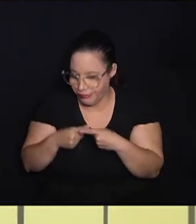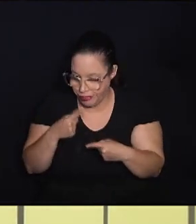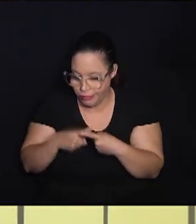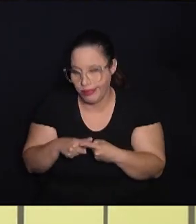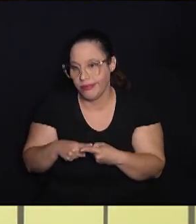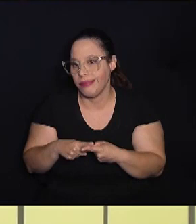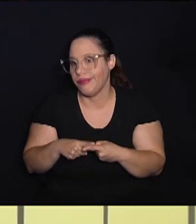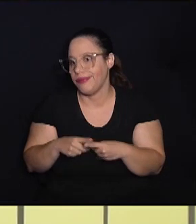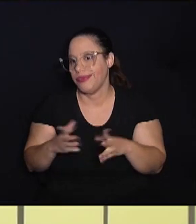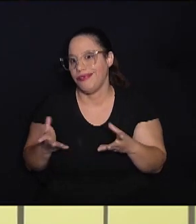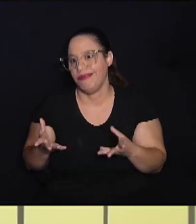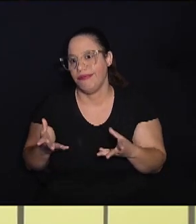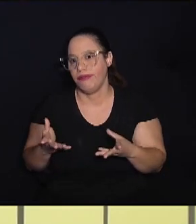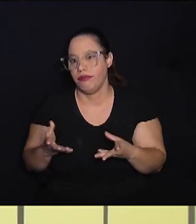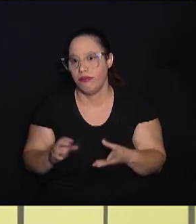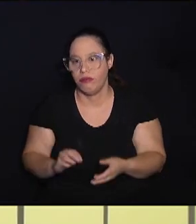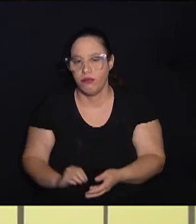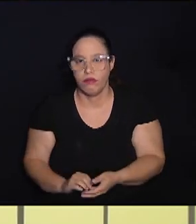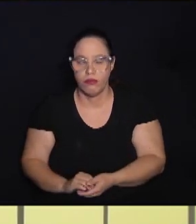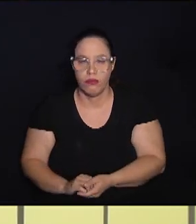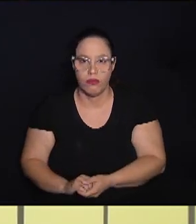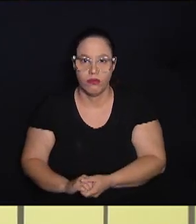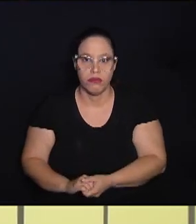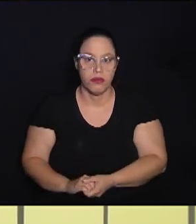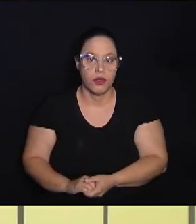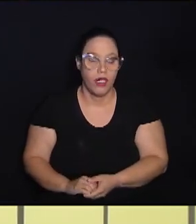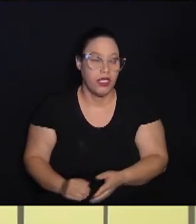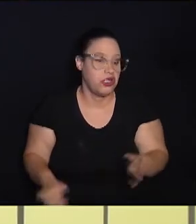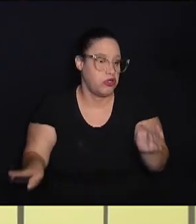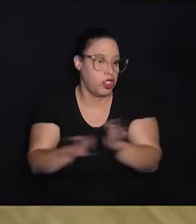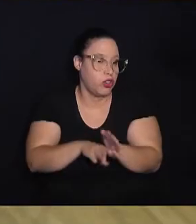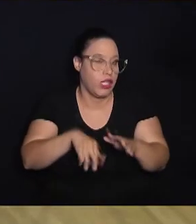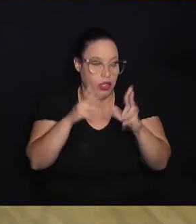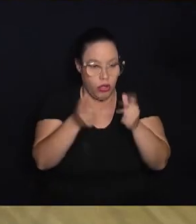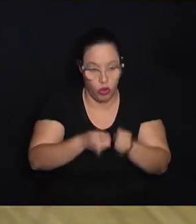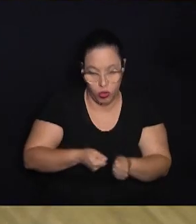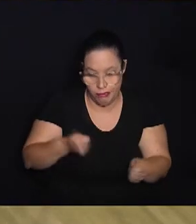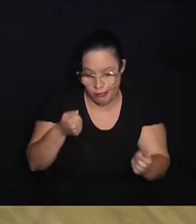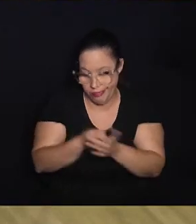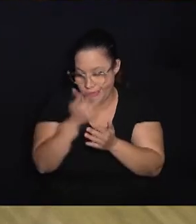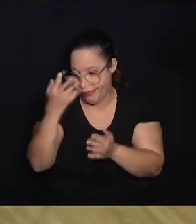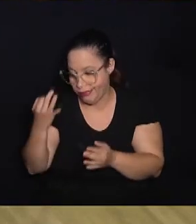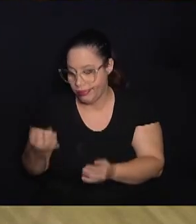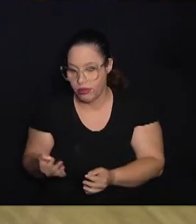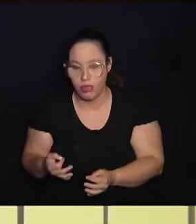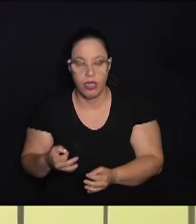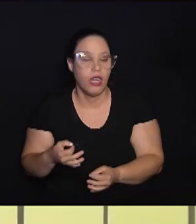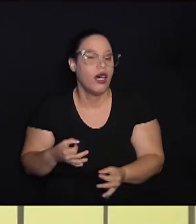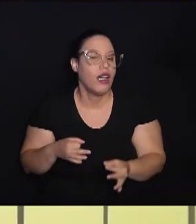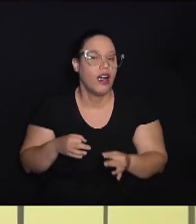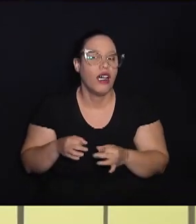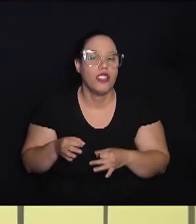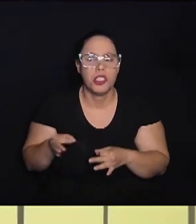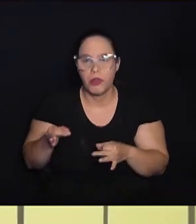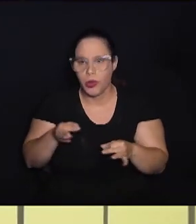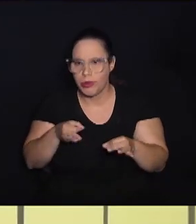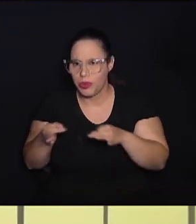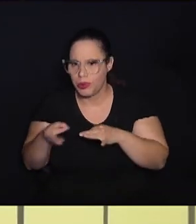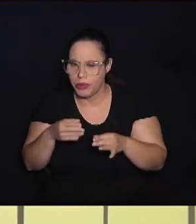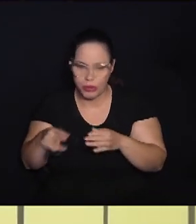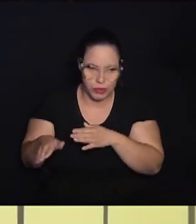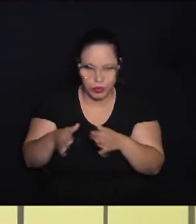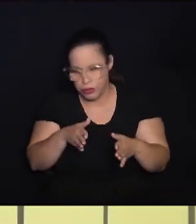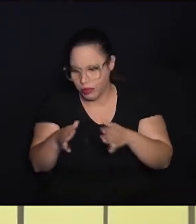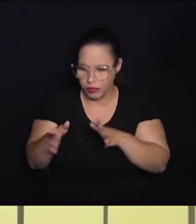coisas a gente não chegou então é tudo pronto e tava tudo pronto a gente chegou já tem uma história que tava acontecendo a gente pegou o bomde andando essa essa a